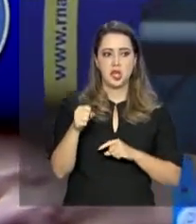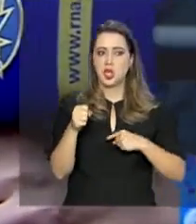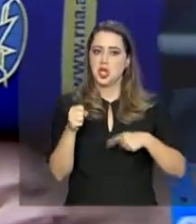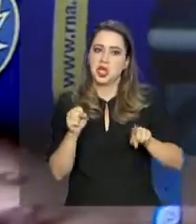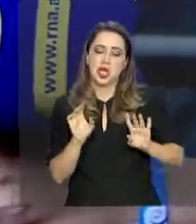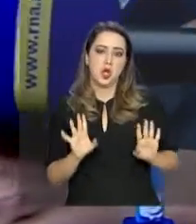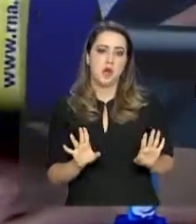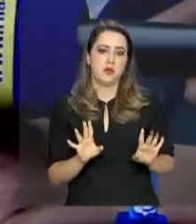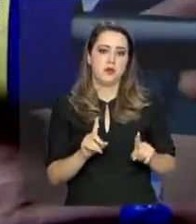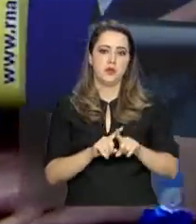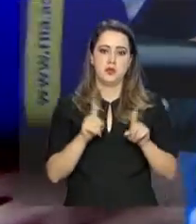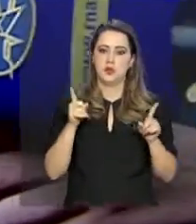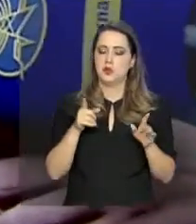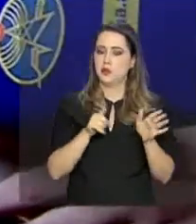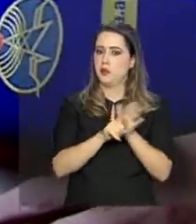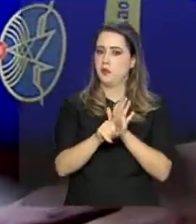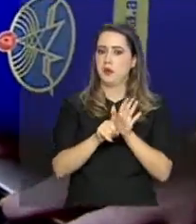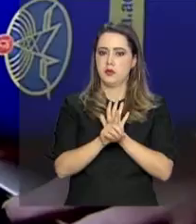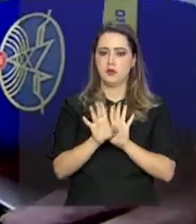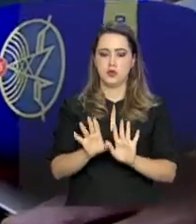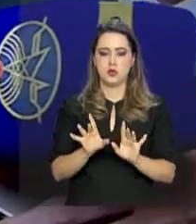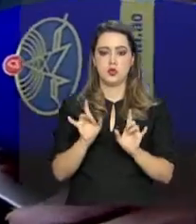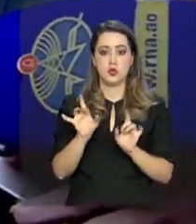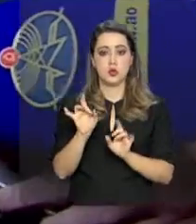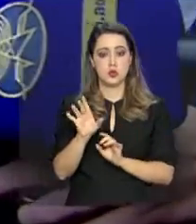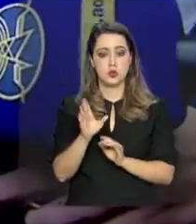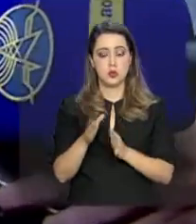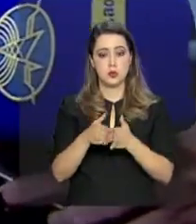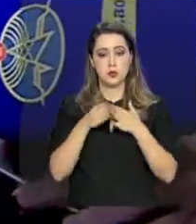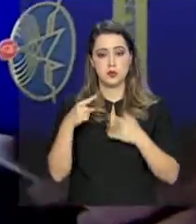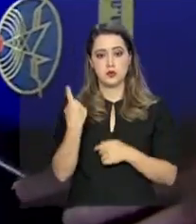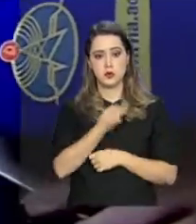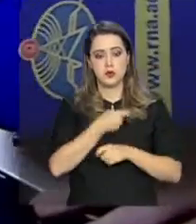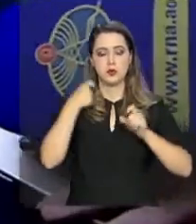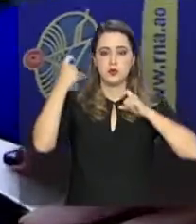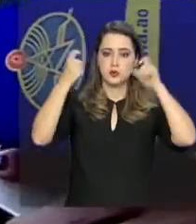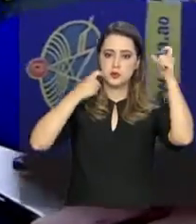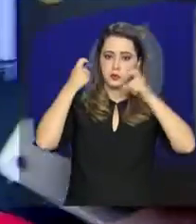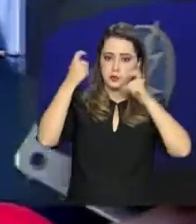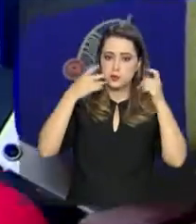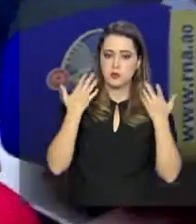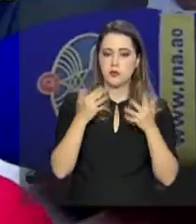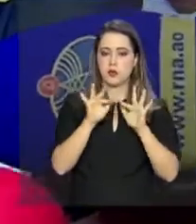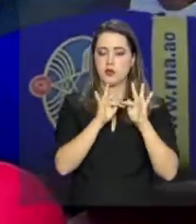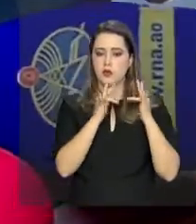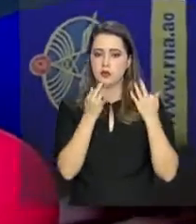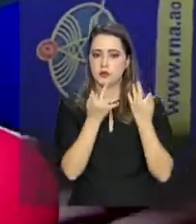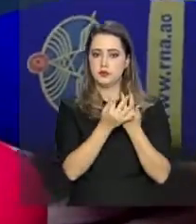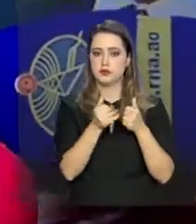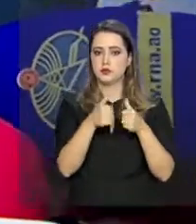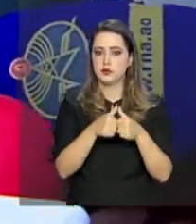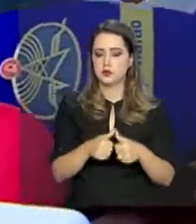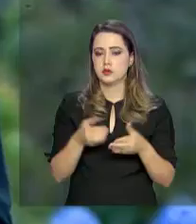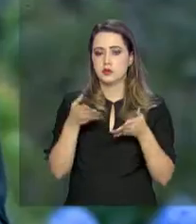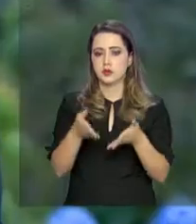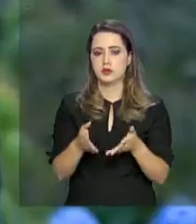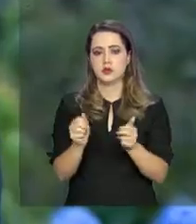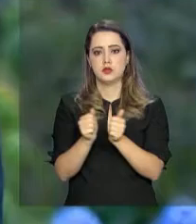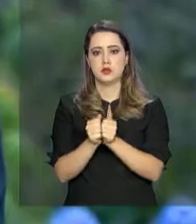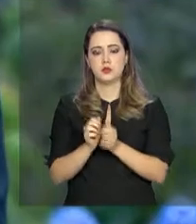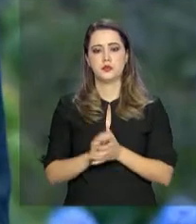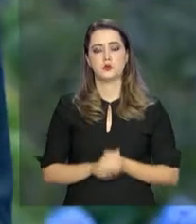nosso não fiz um apelo apenas para dizer que nós estamos preocupados com isso os familiares estão por aqui também